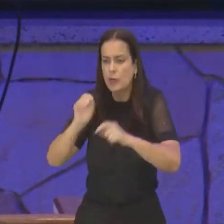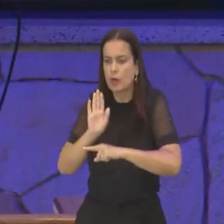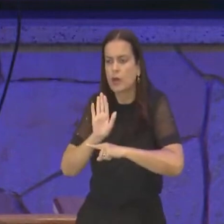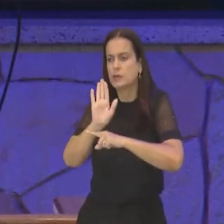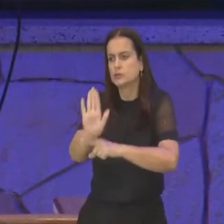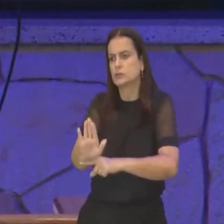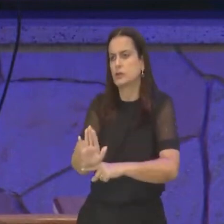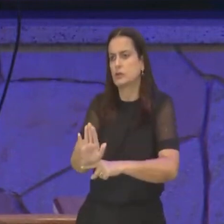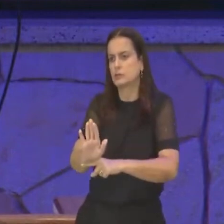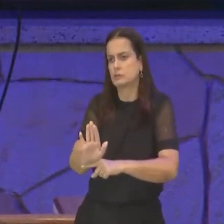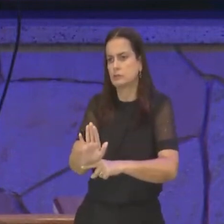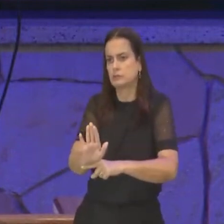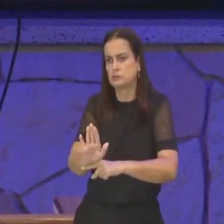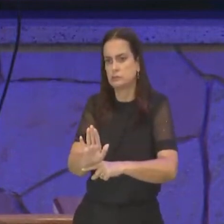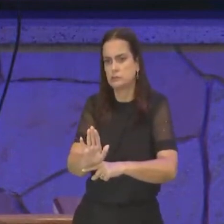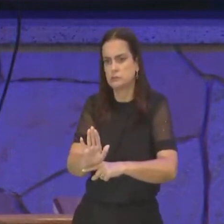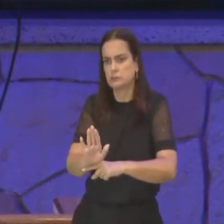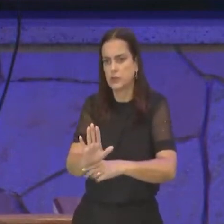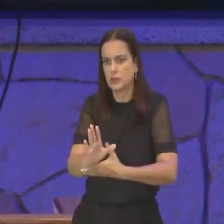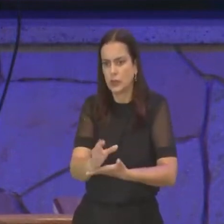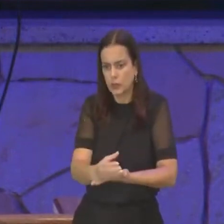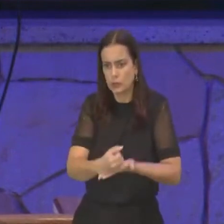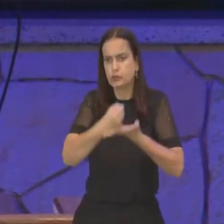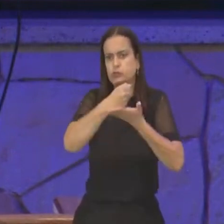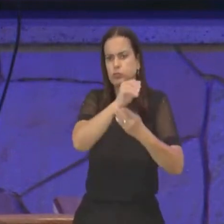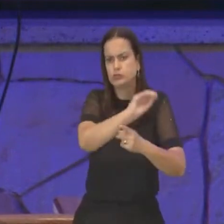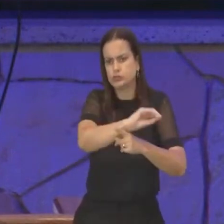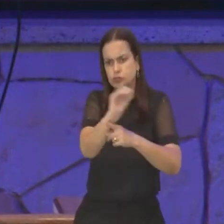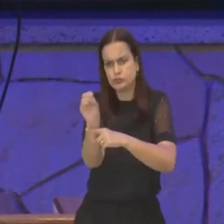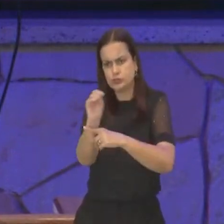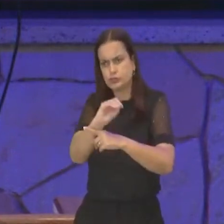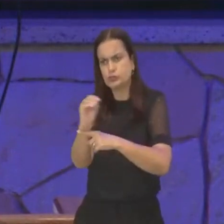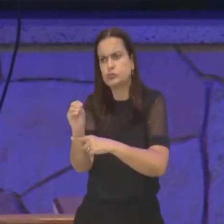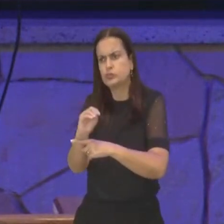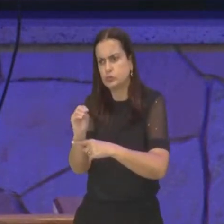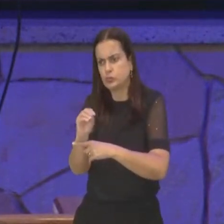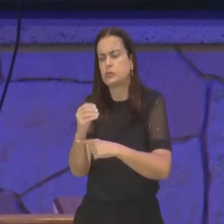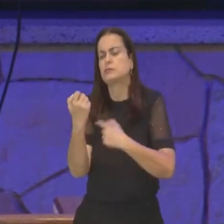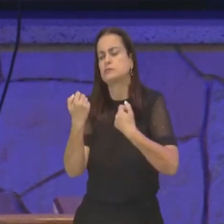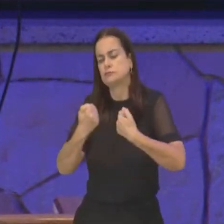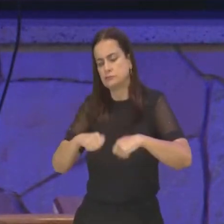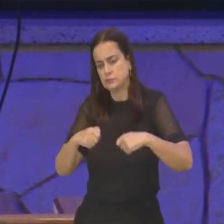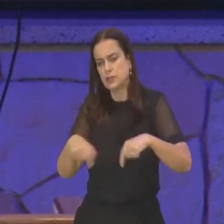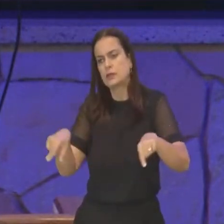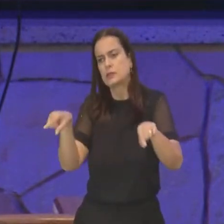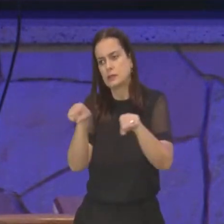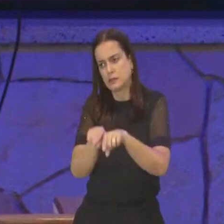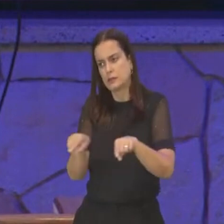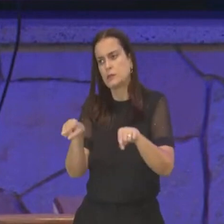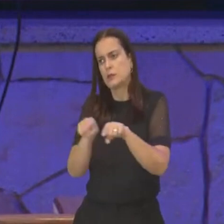pão, possamos abraçar, possamos acolher.